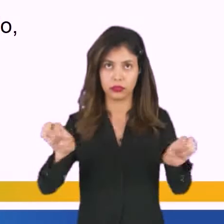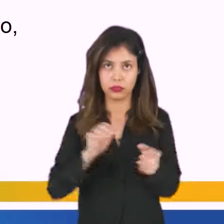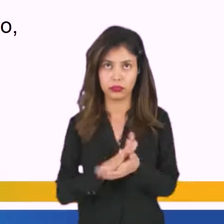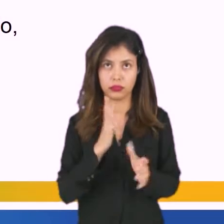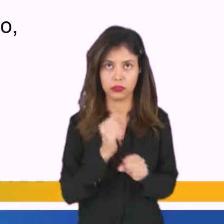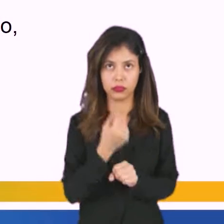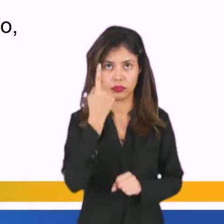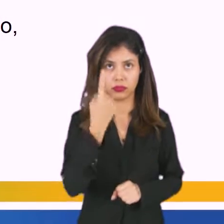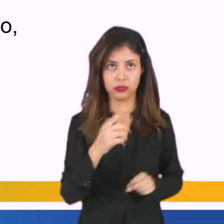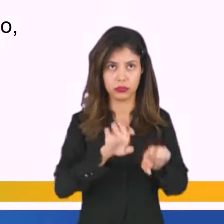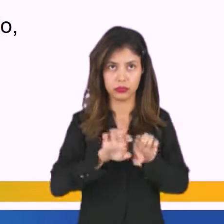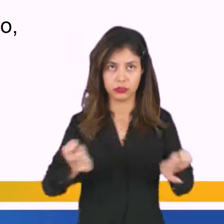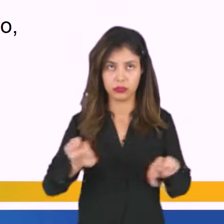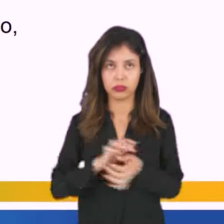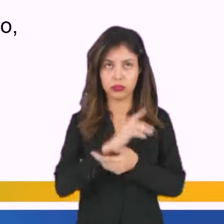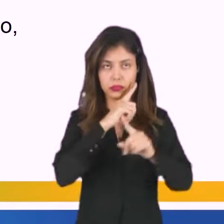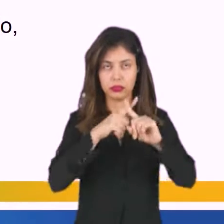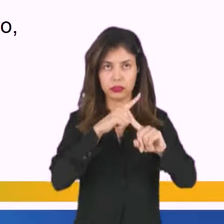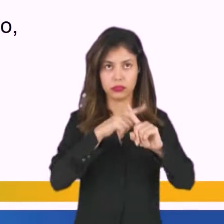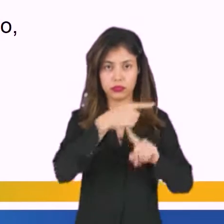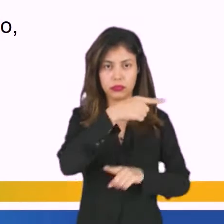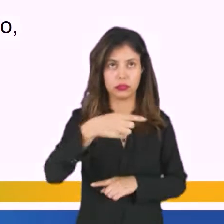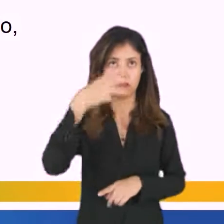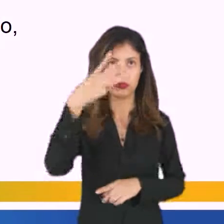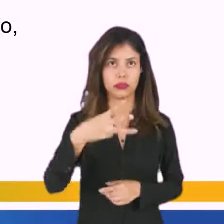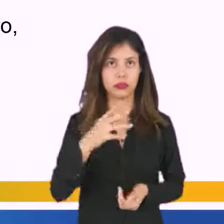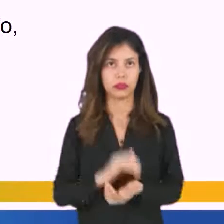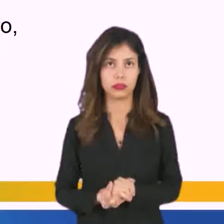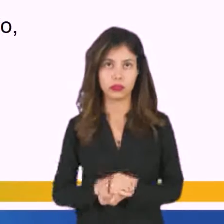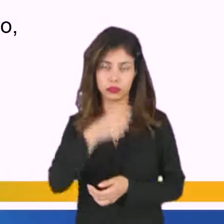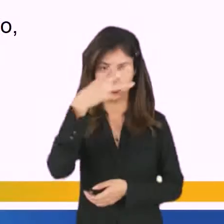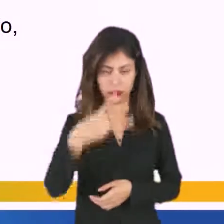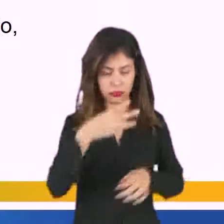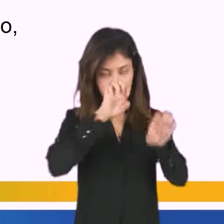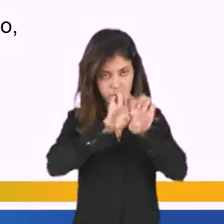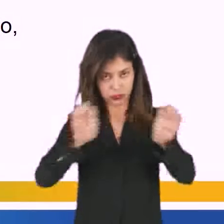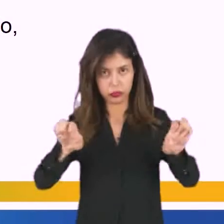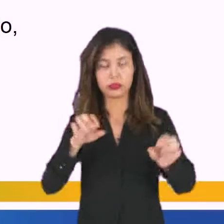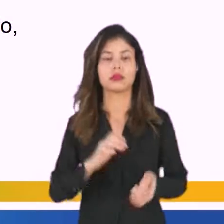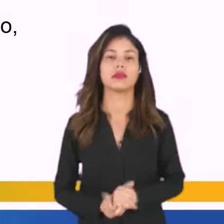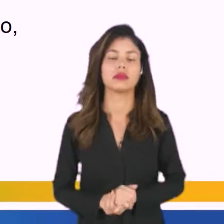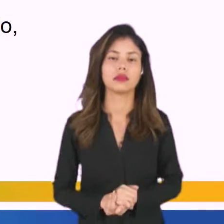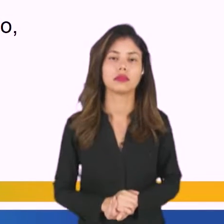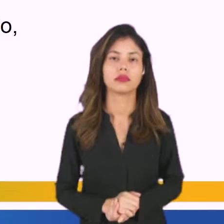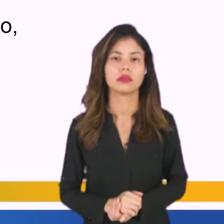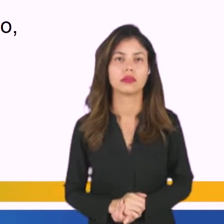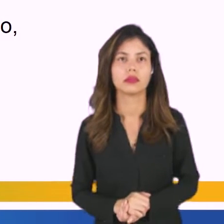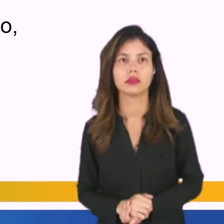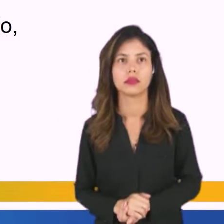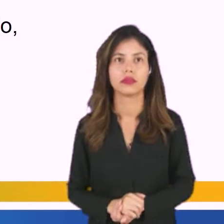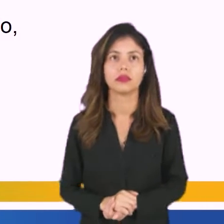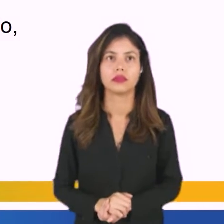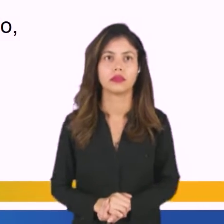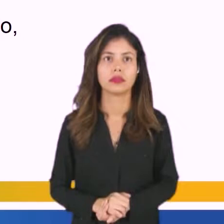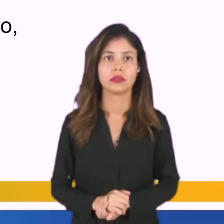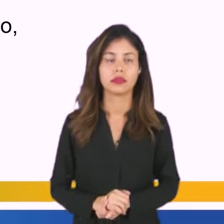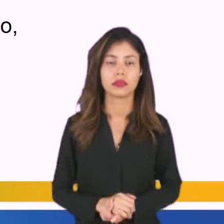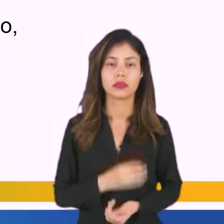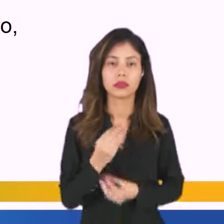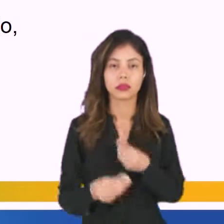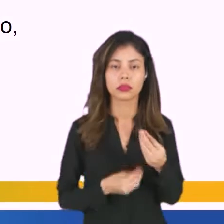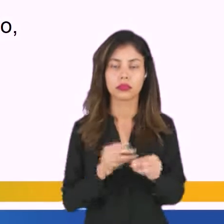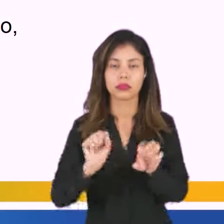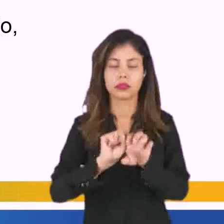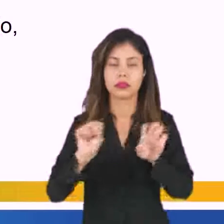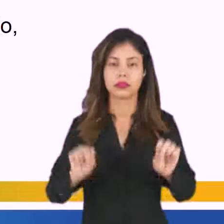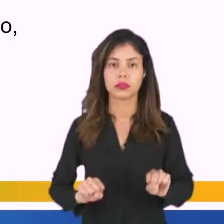equação, pela soma da primeira equação multiplicada por menos 3 com a terceira equação. Como vai